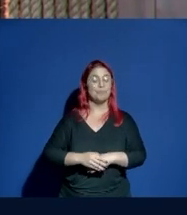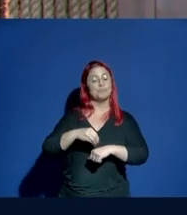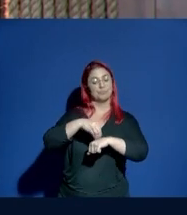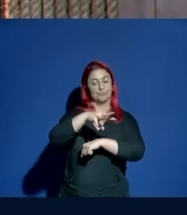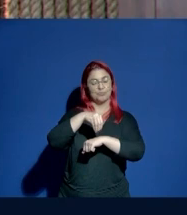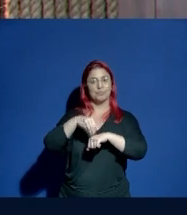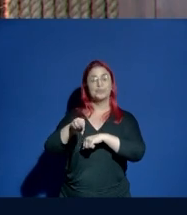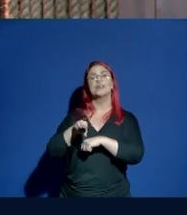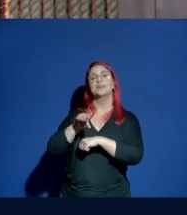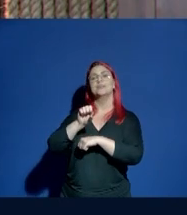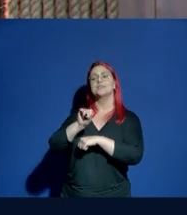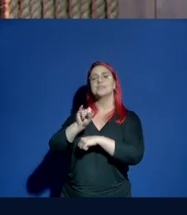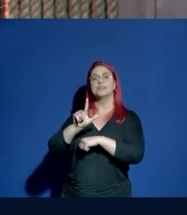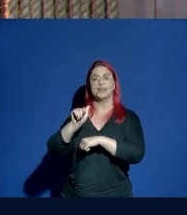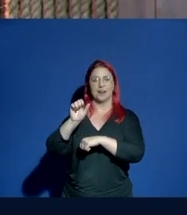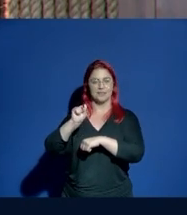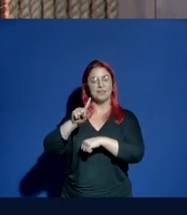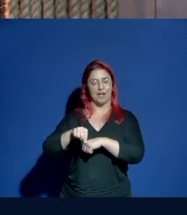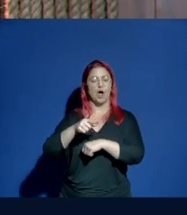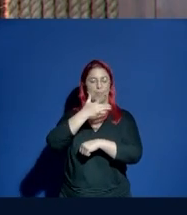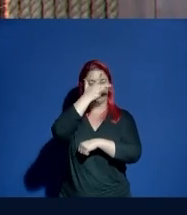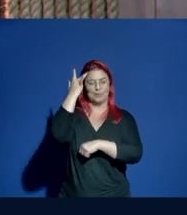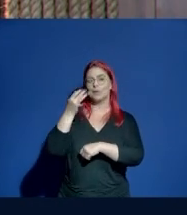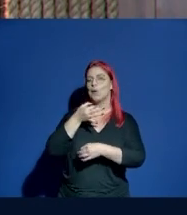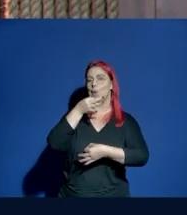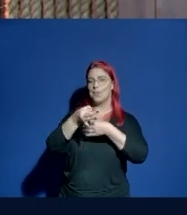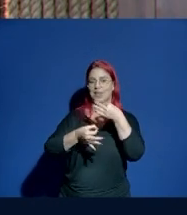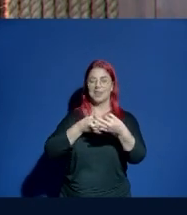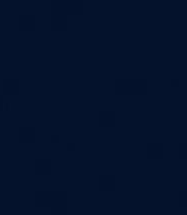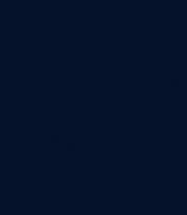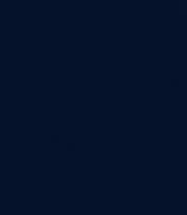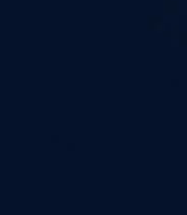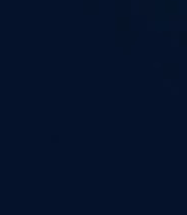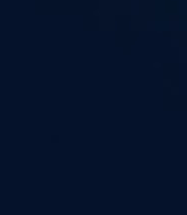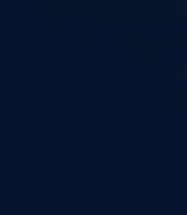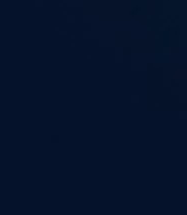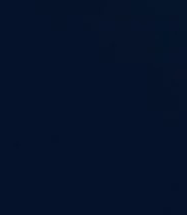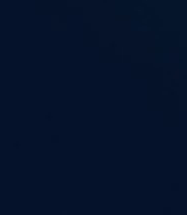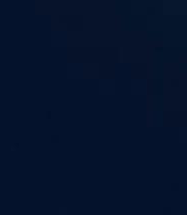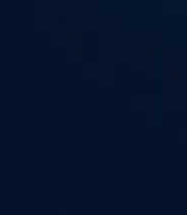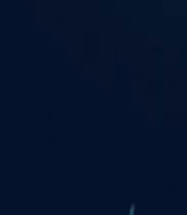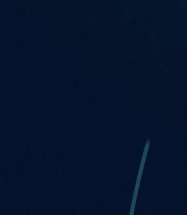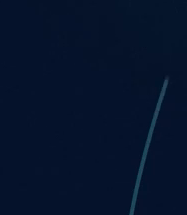chamar Silas Schumann comentarista política Obrigada excelente painel